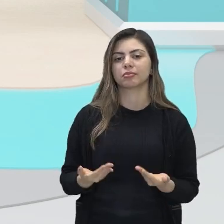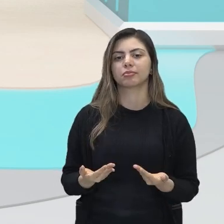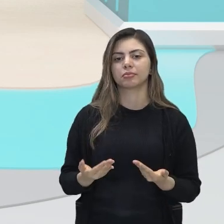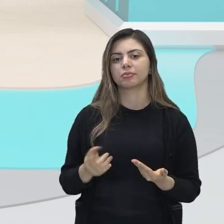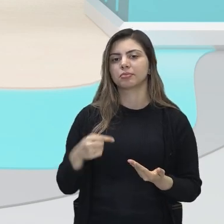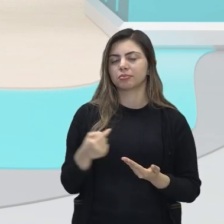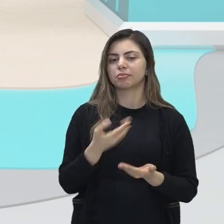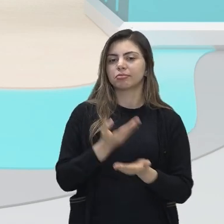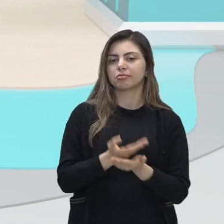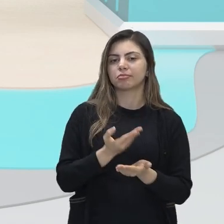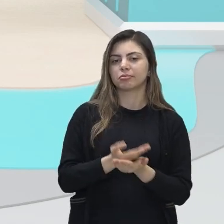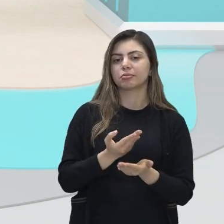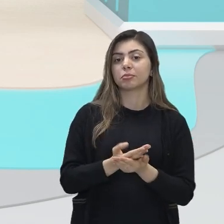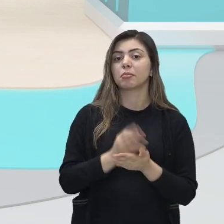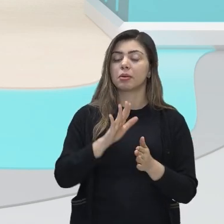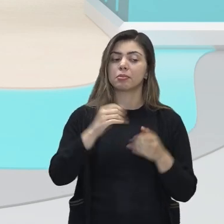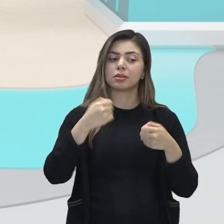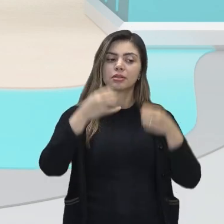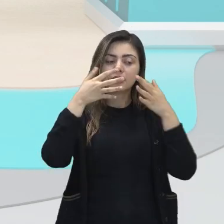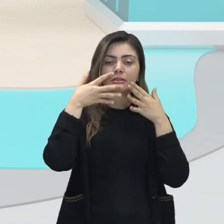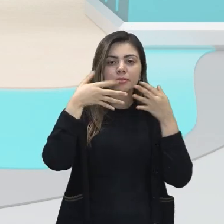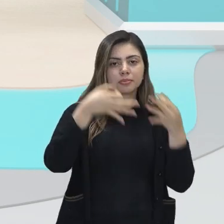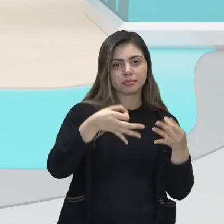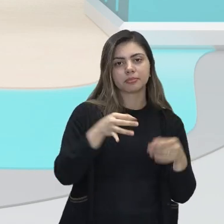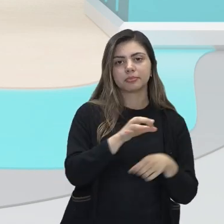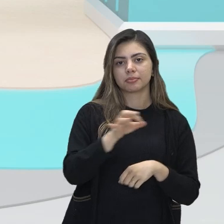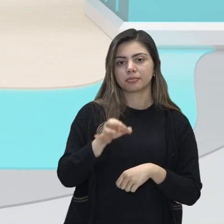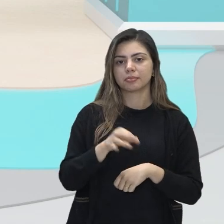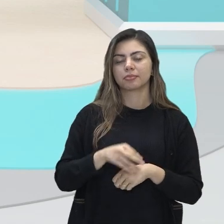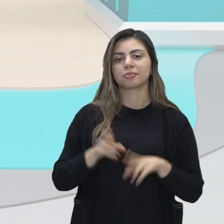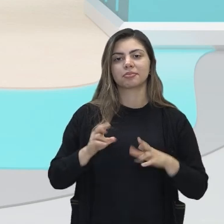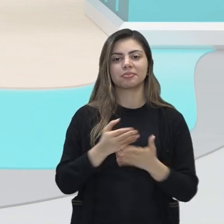simples, mas eles requerem um pouco mais de atenção.